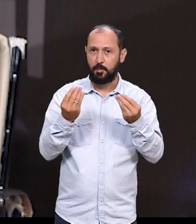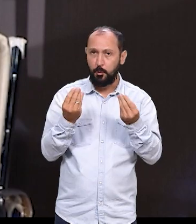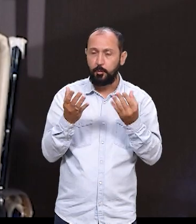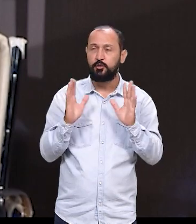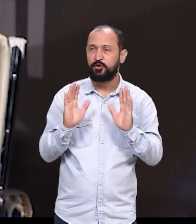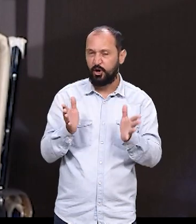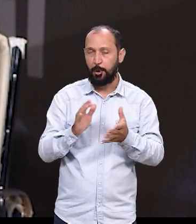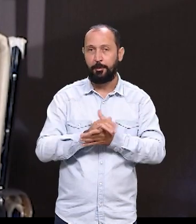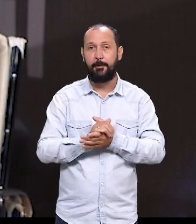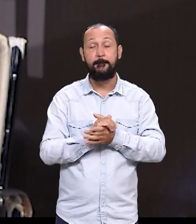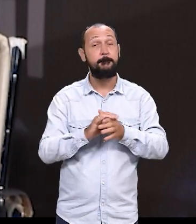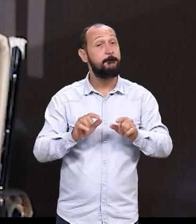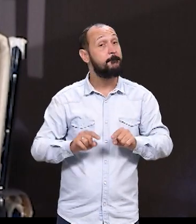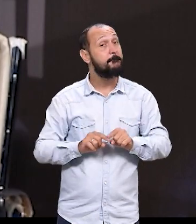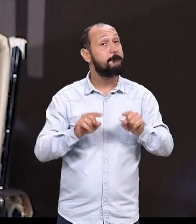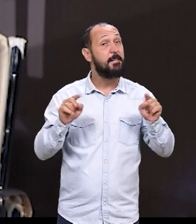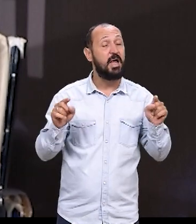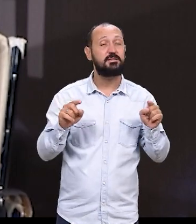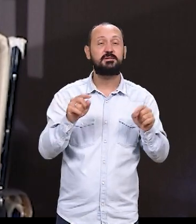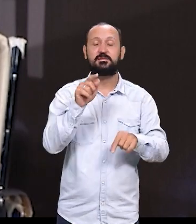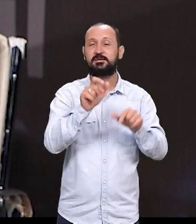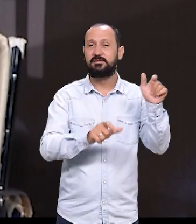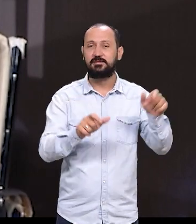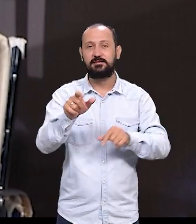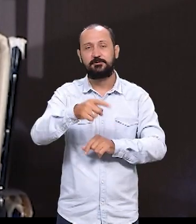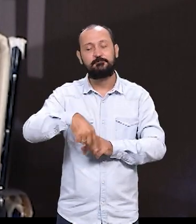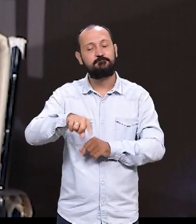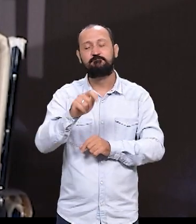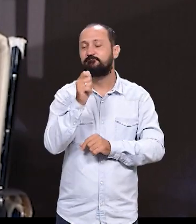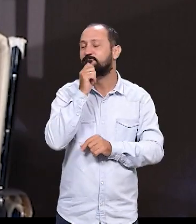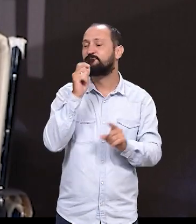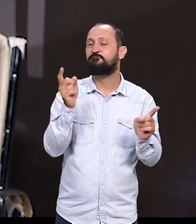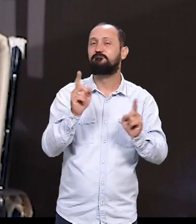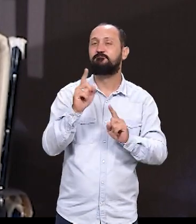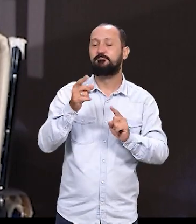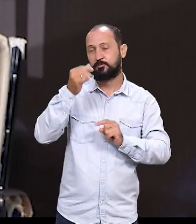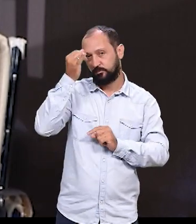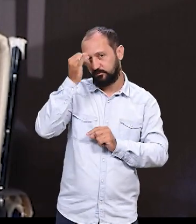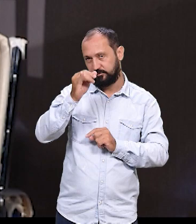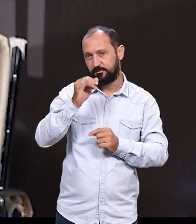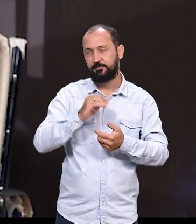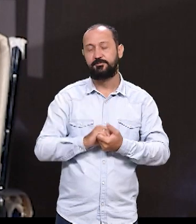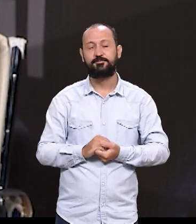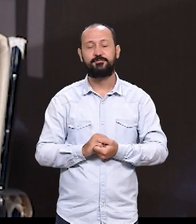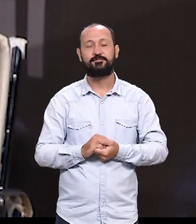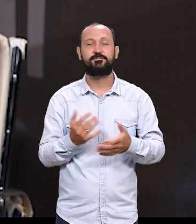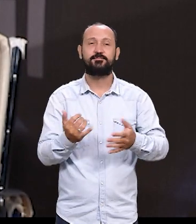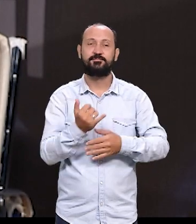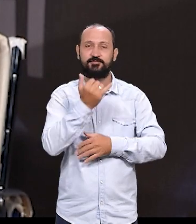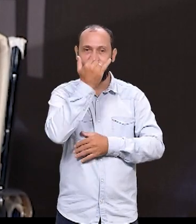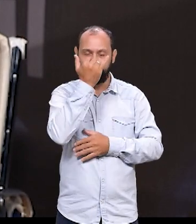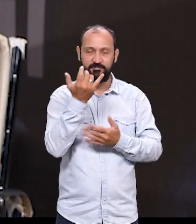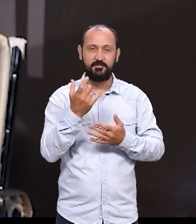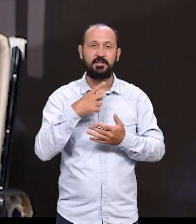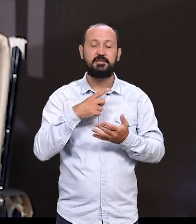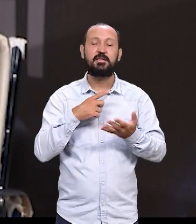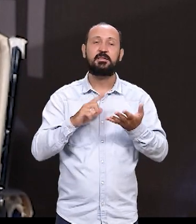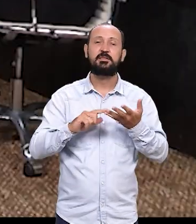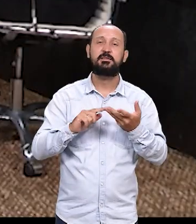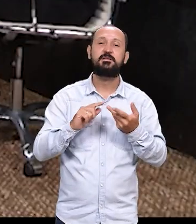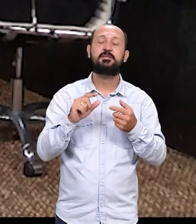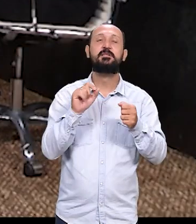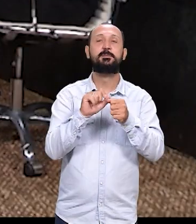muita informação para a população a gente tem muita informação mas ainda as pessoas não estão se